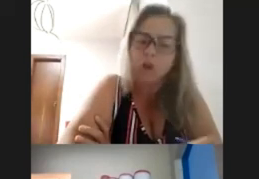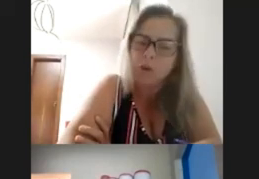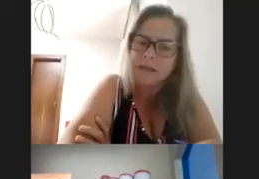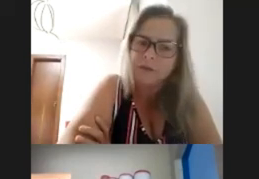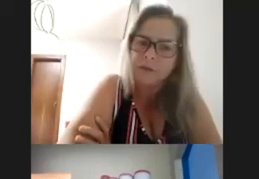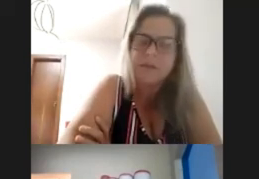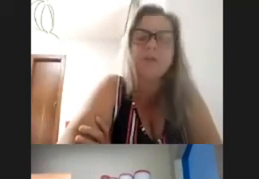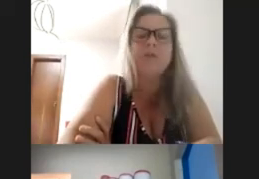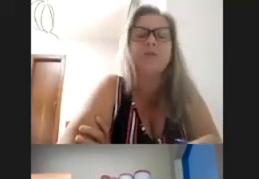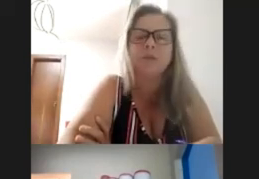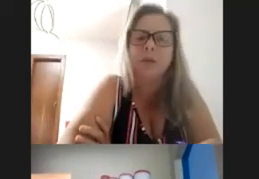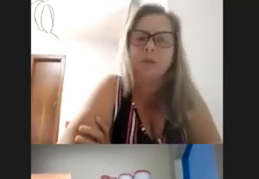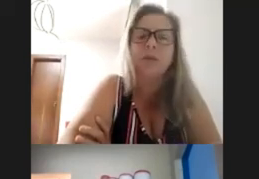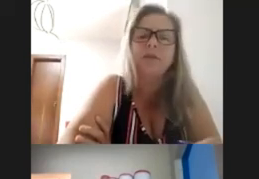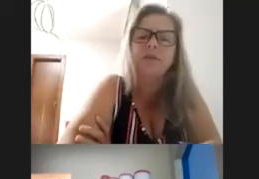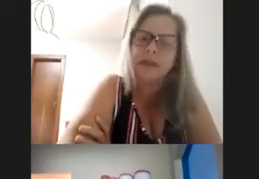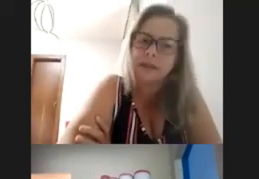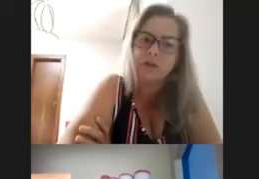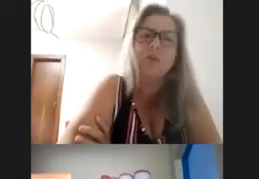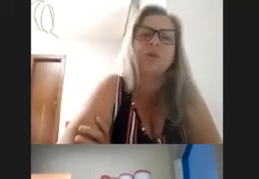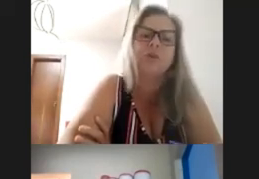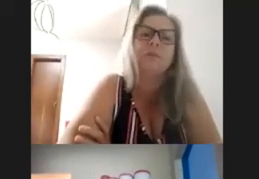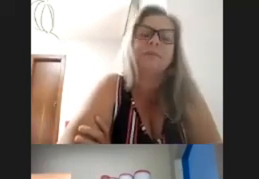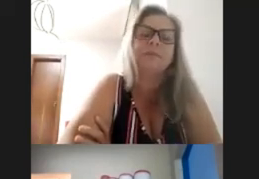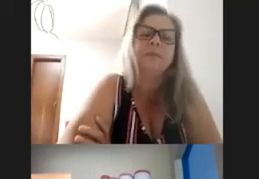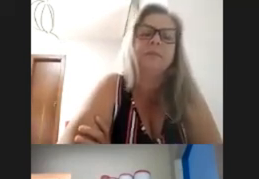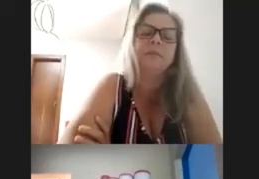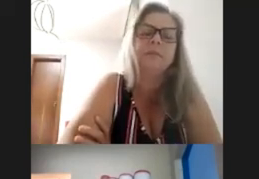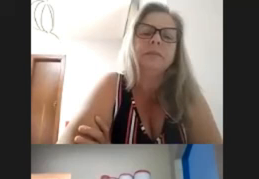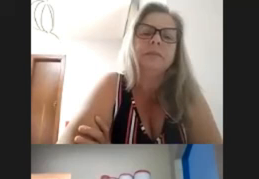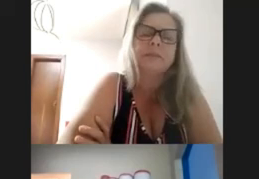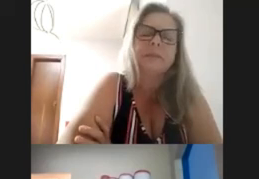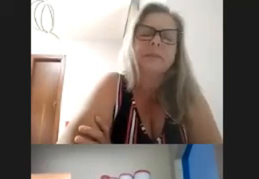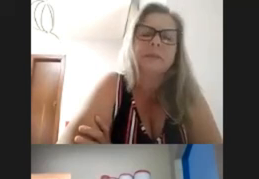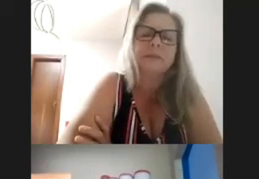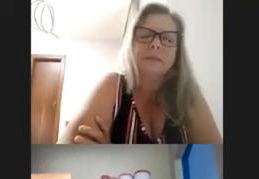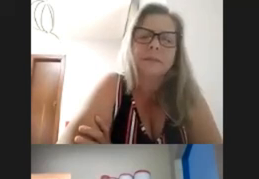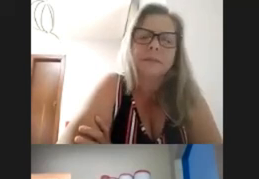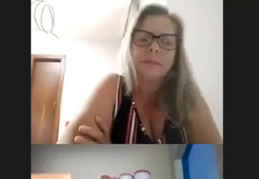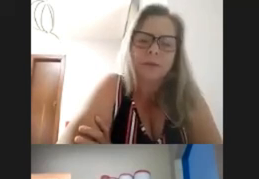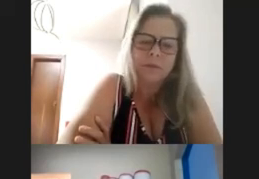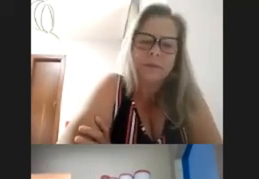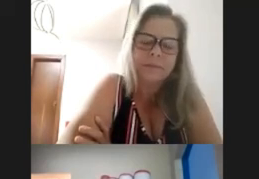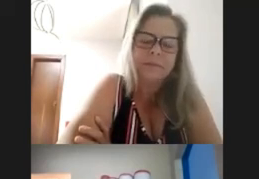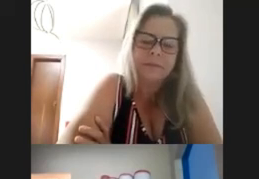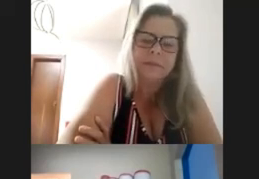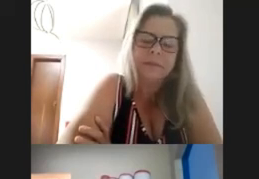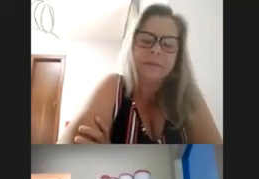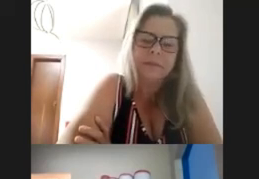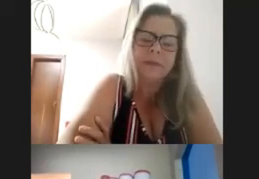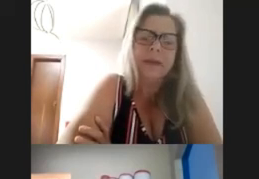só com essas informações, com o conteúdo que eu vou adquirir neste curso. Com certeza, tá? Com certeza.